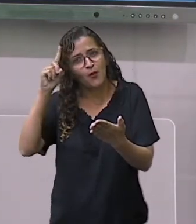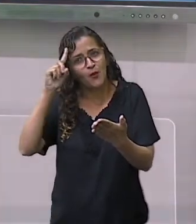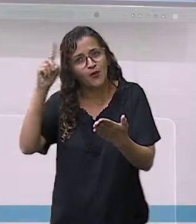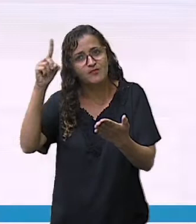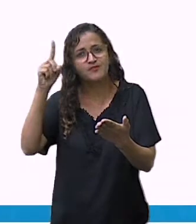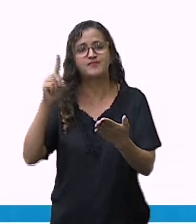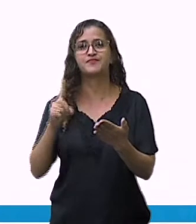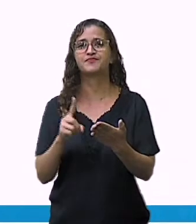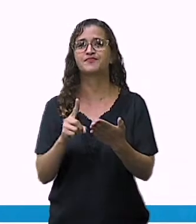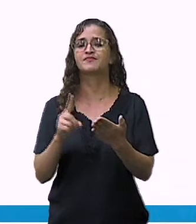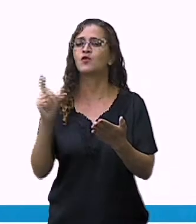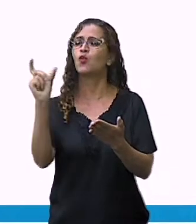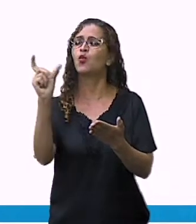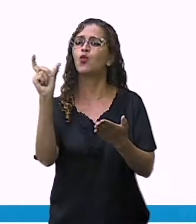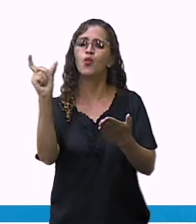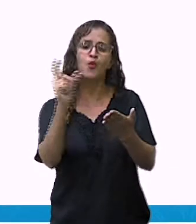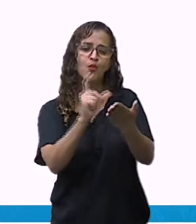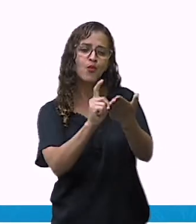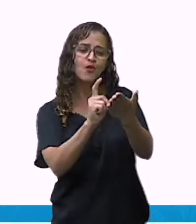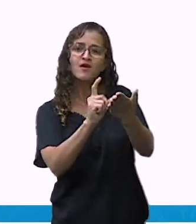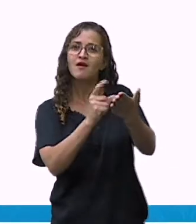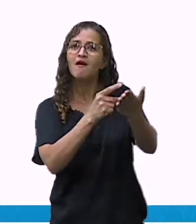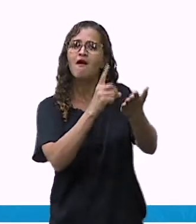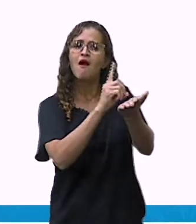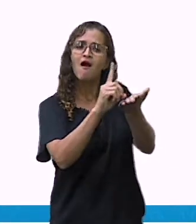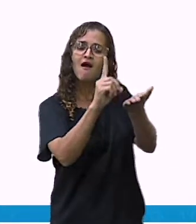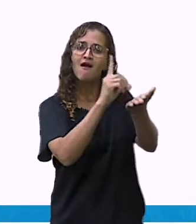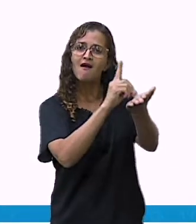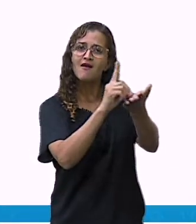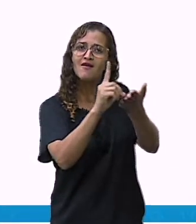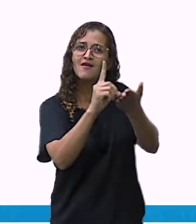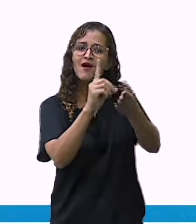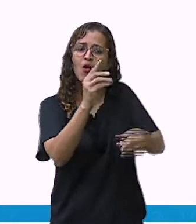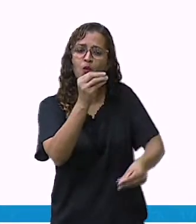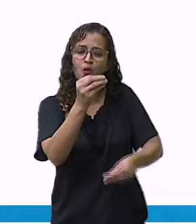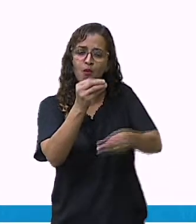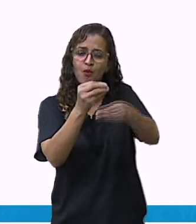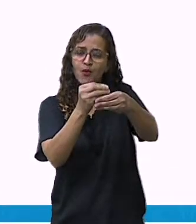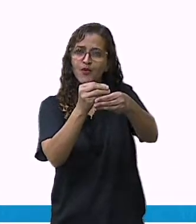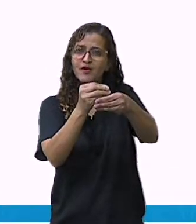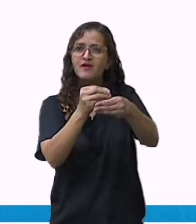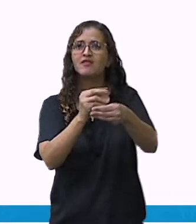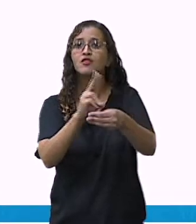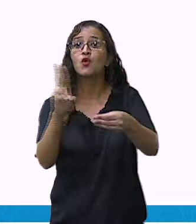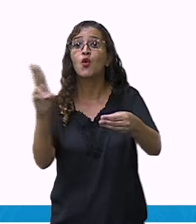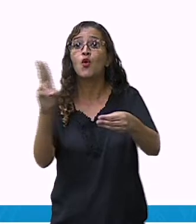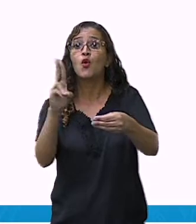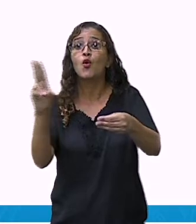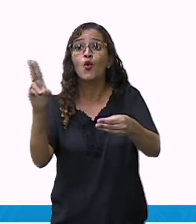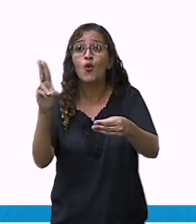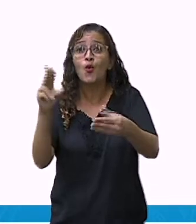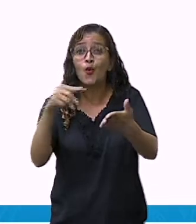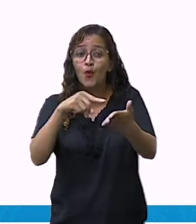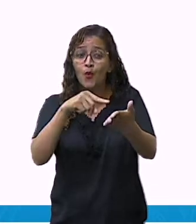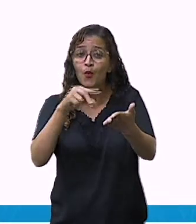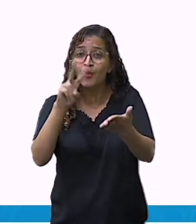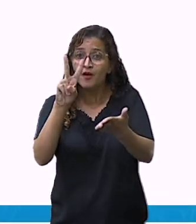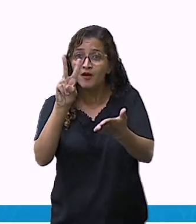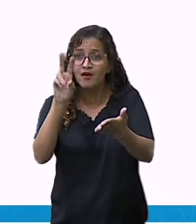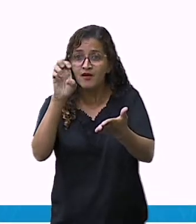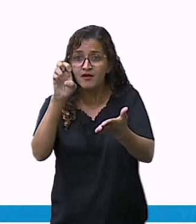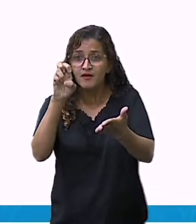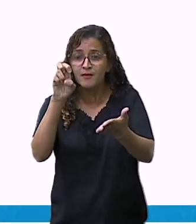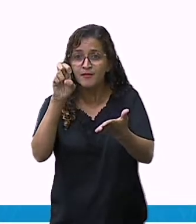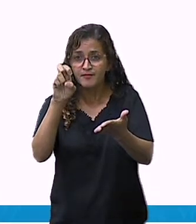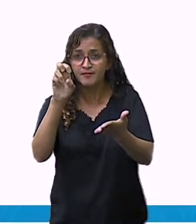As palavras que compõem o dicionário são chamadas de verbetes,